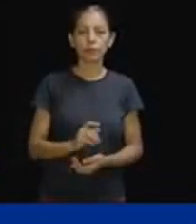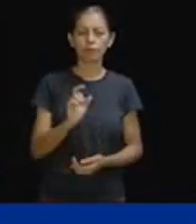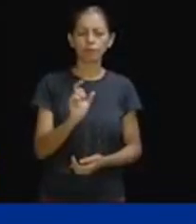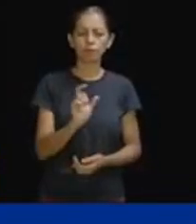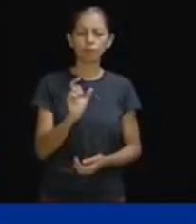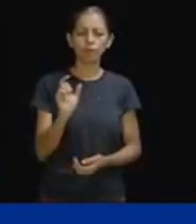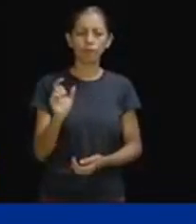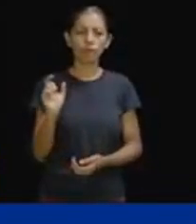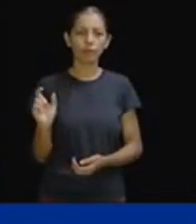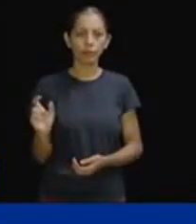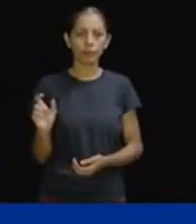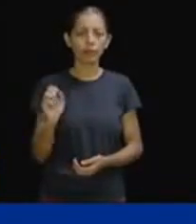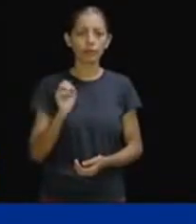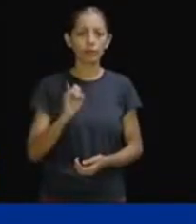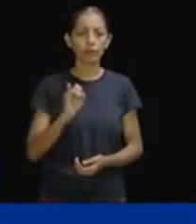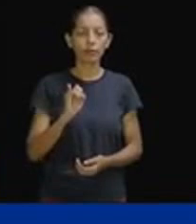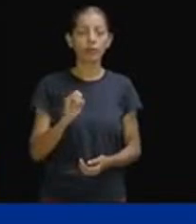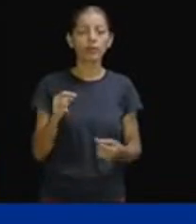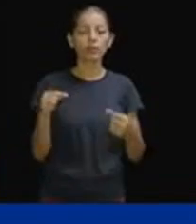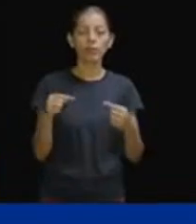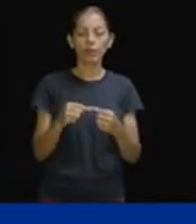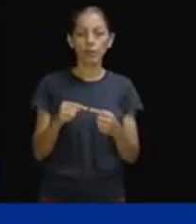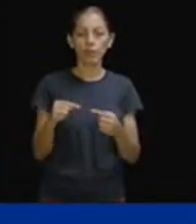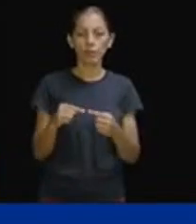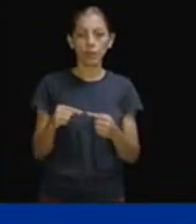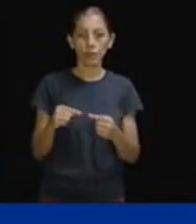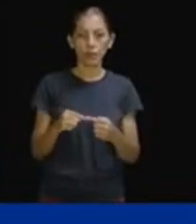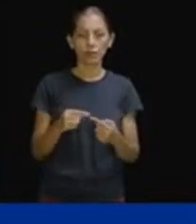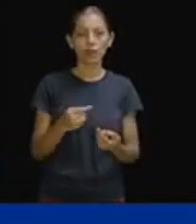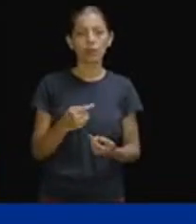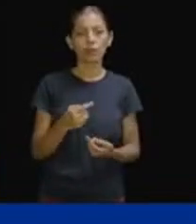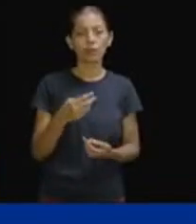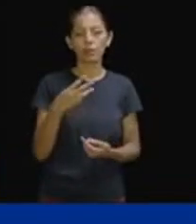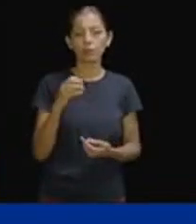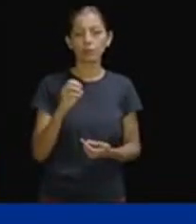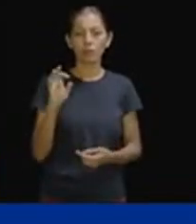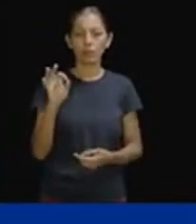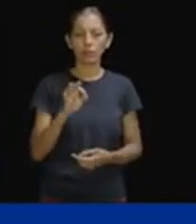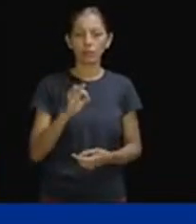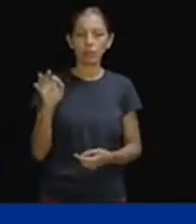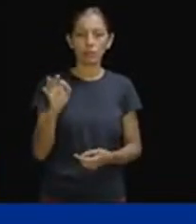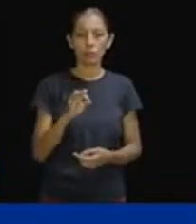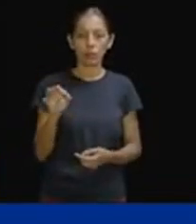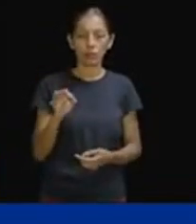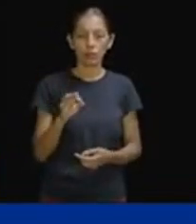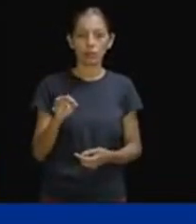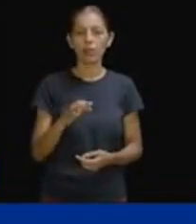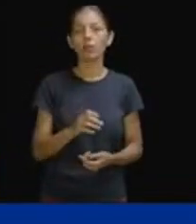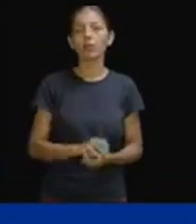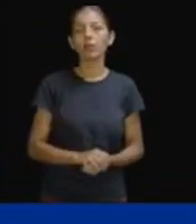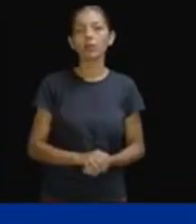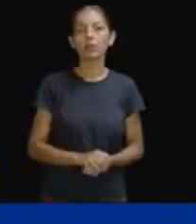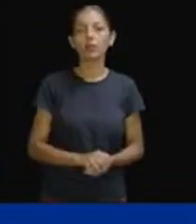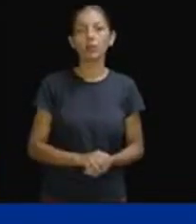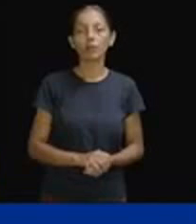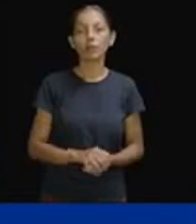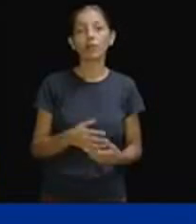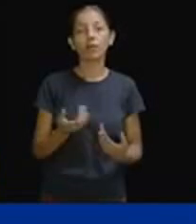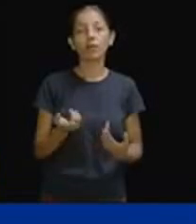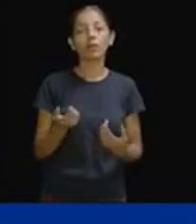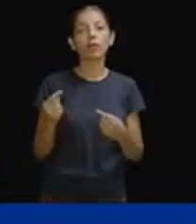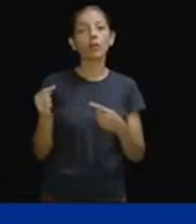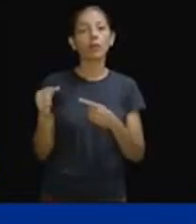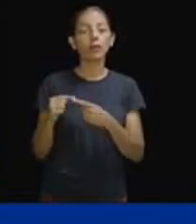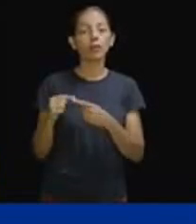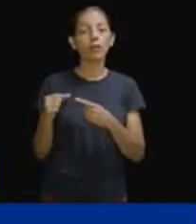palavras que indicam que a regra de utilização de 30%, da proporção de 30%, ela é